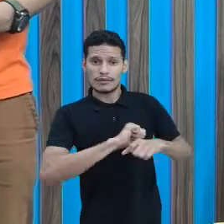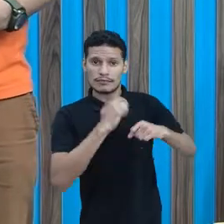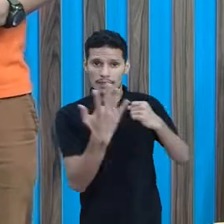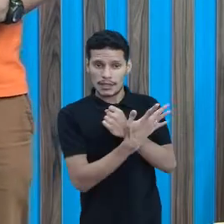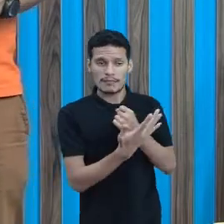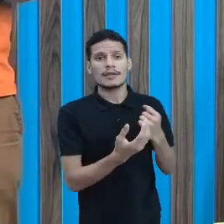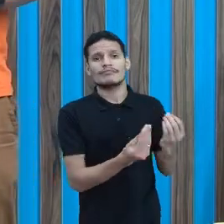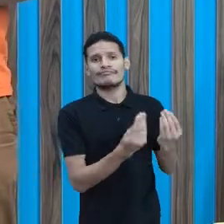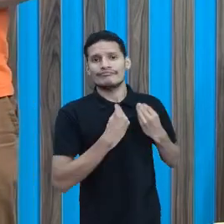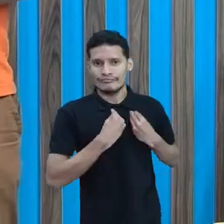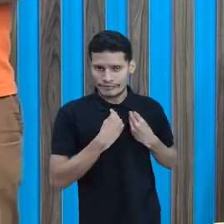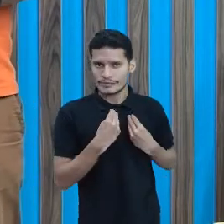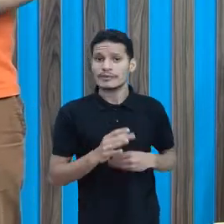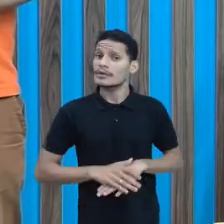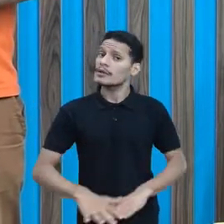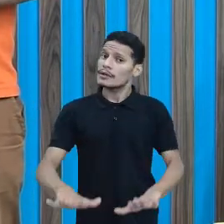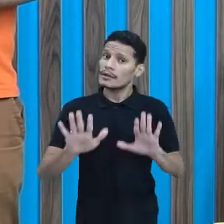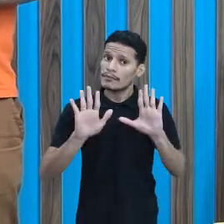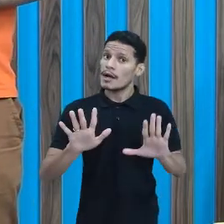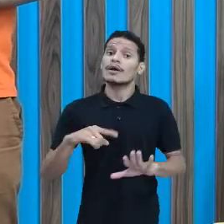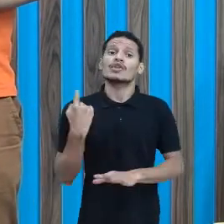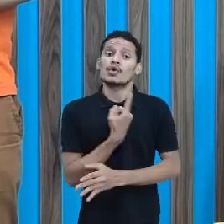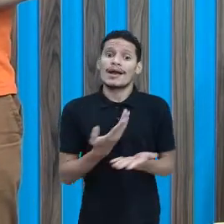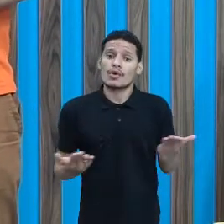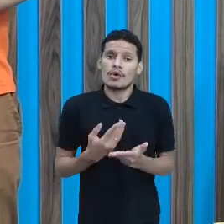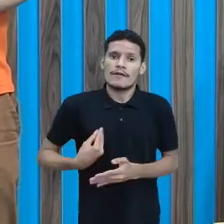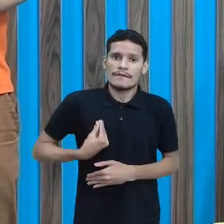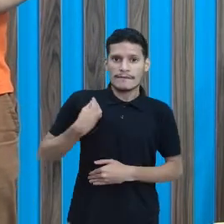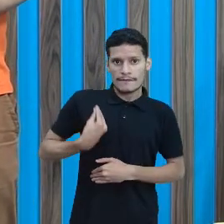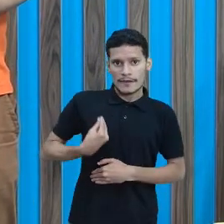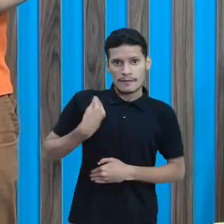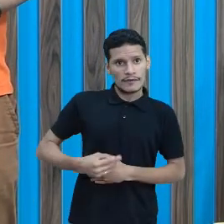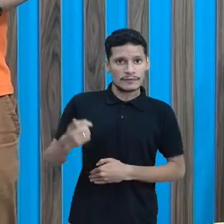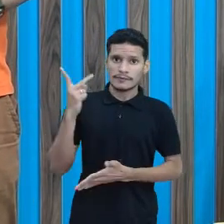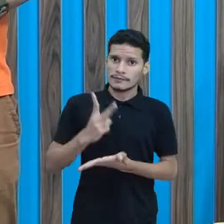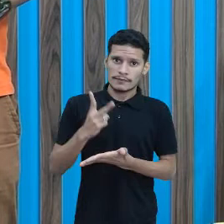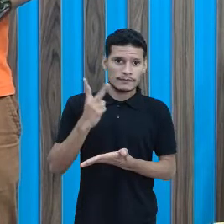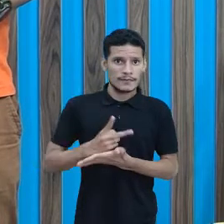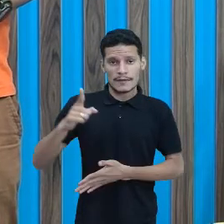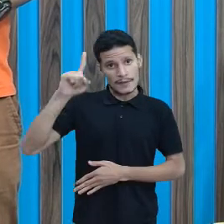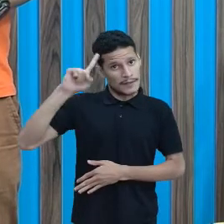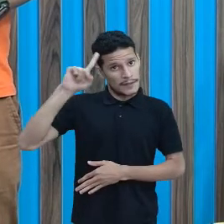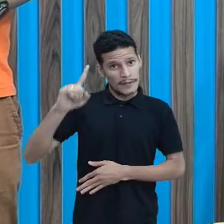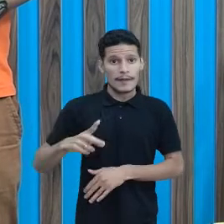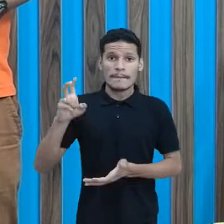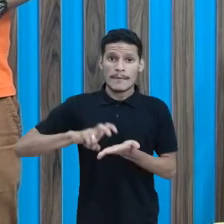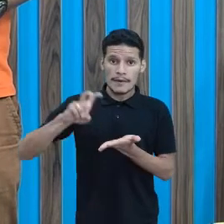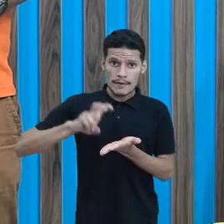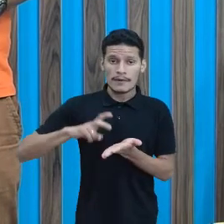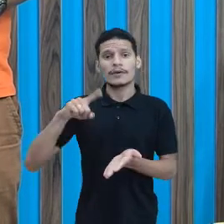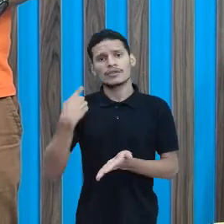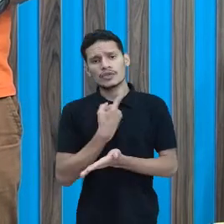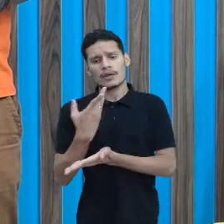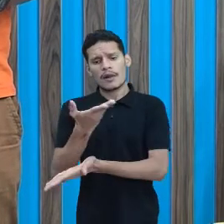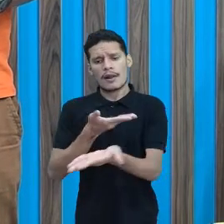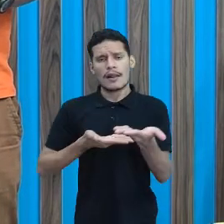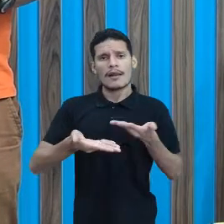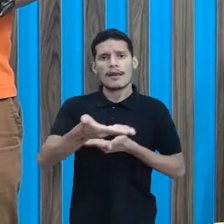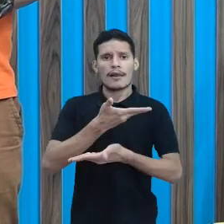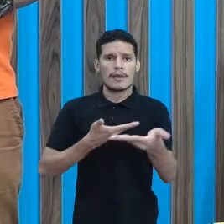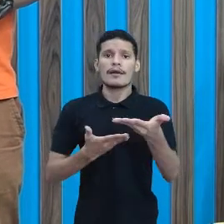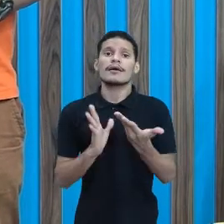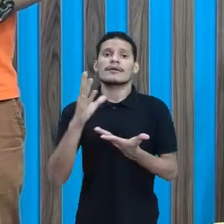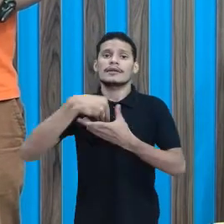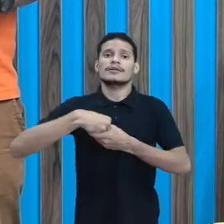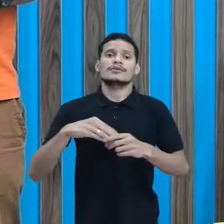a gente. Pois bem, então estamos ao vivo todas as manhãs. Teremos nossa interação através do